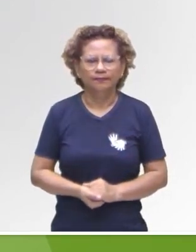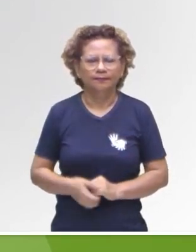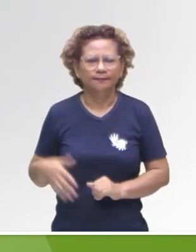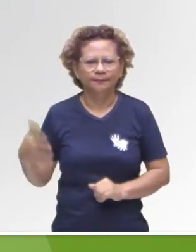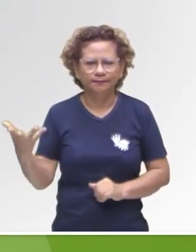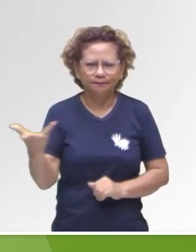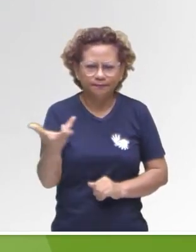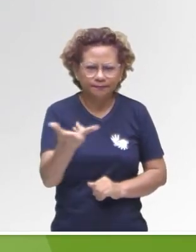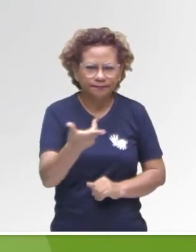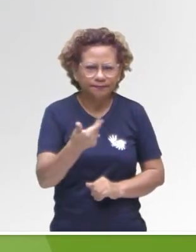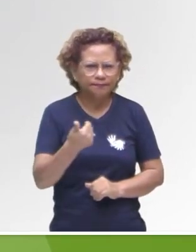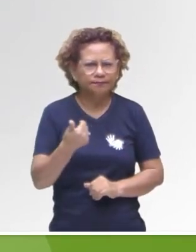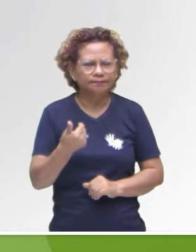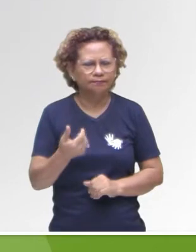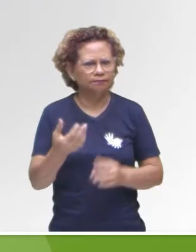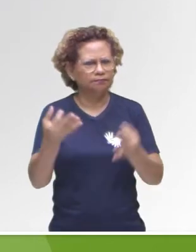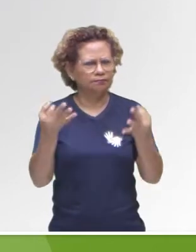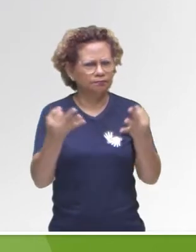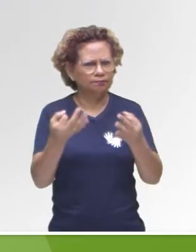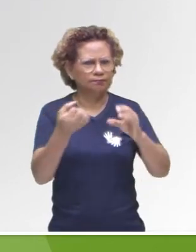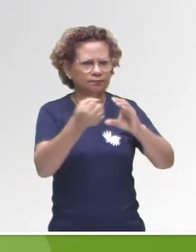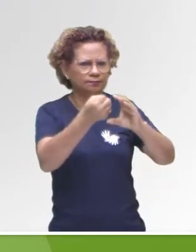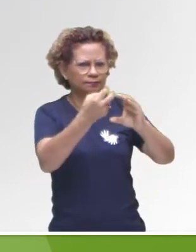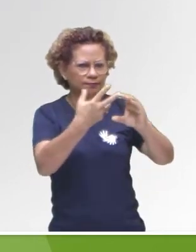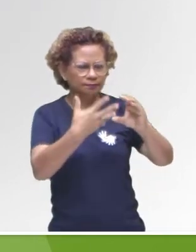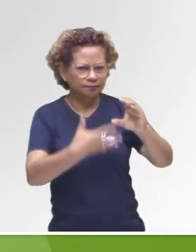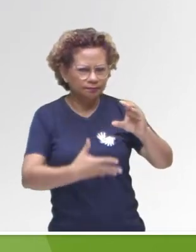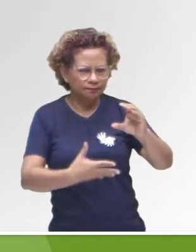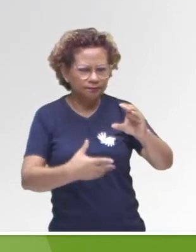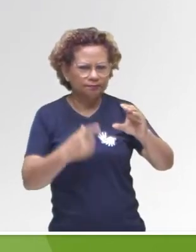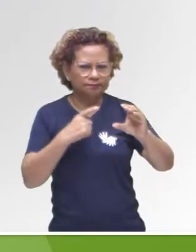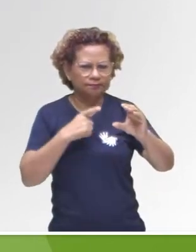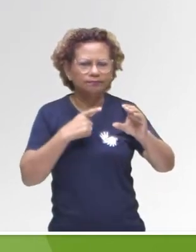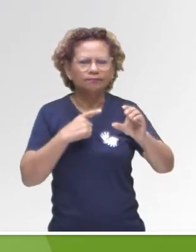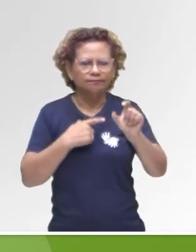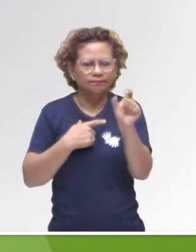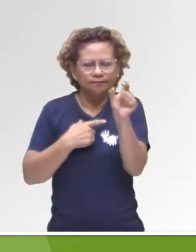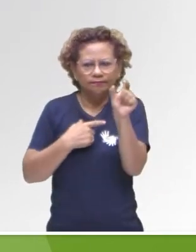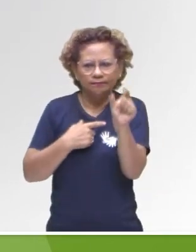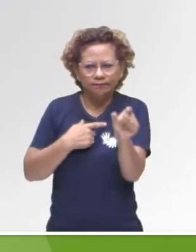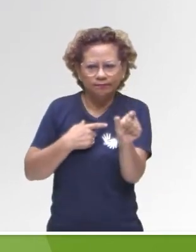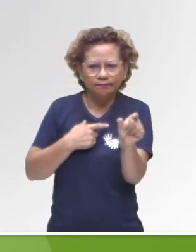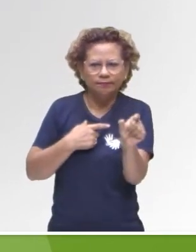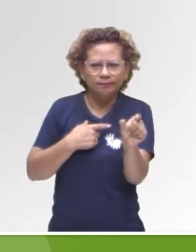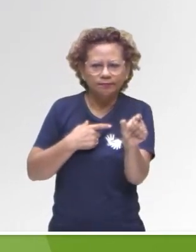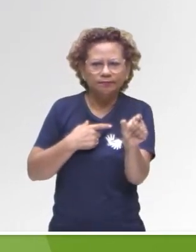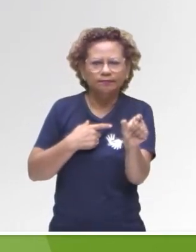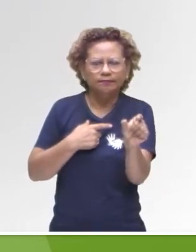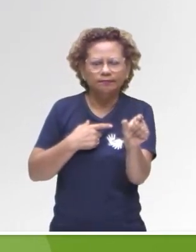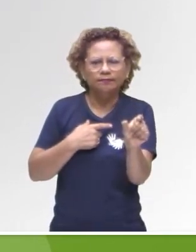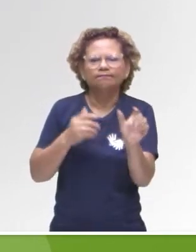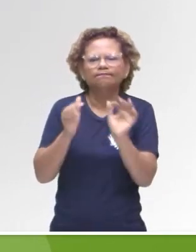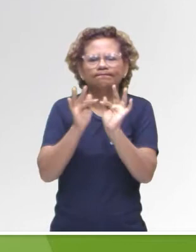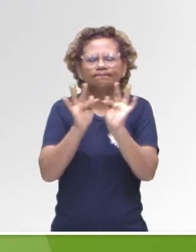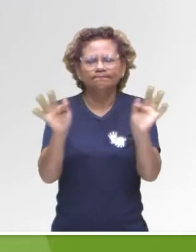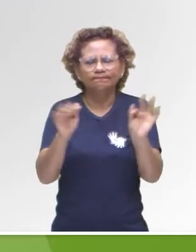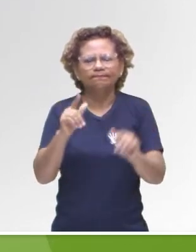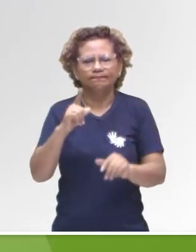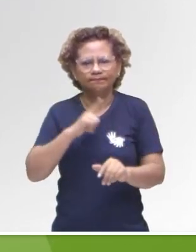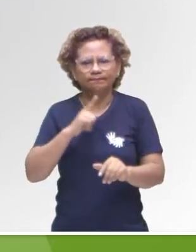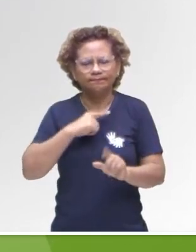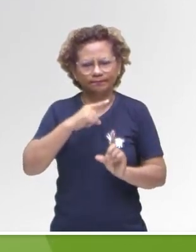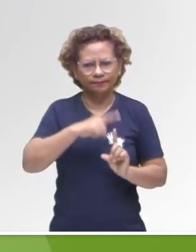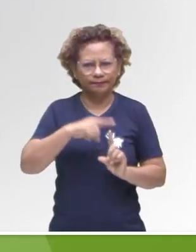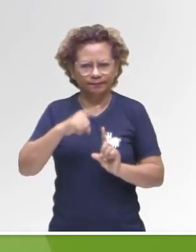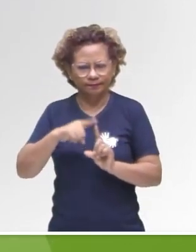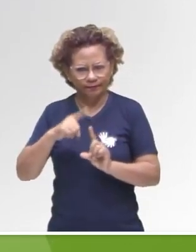Habilidade. Identificar as características de um circuito de capacitores em série para a solução de problemas simples envolvendo esse tipo de